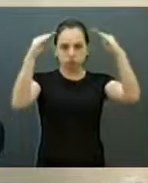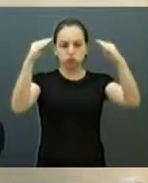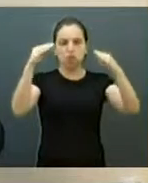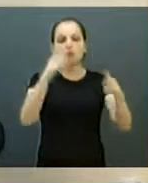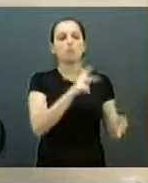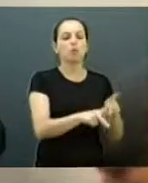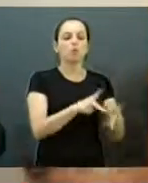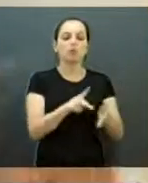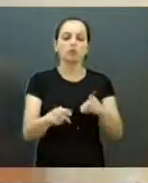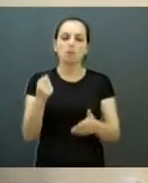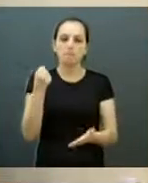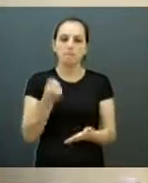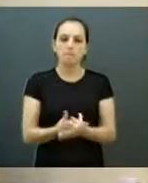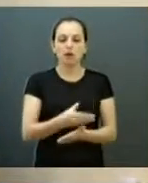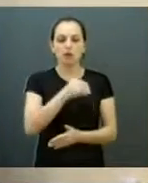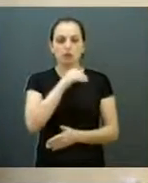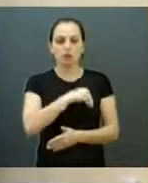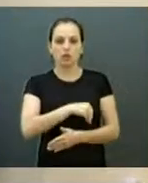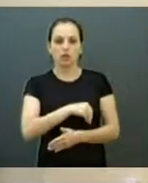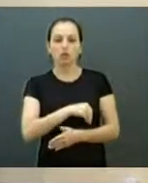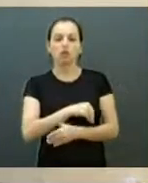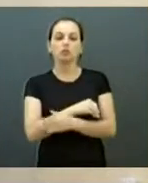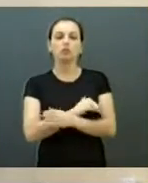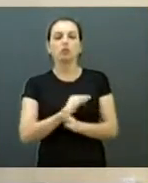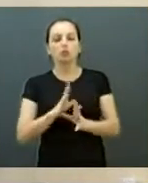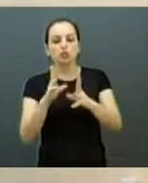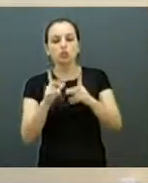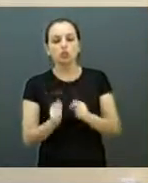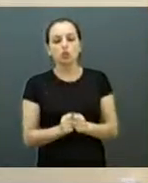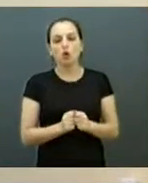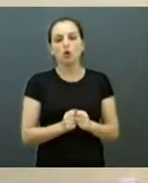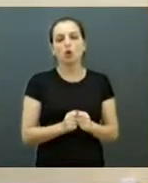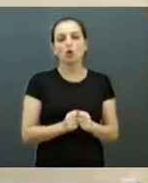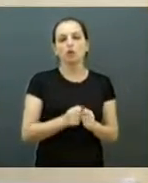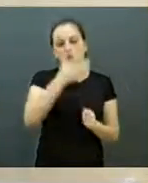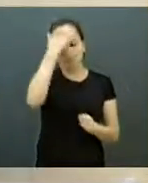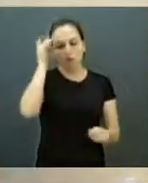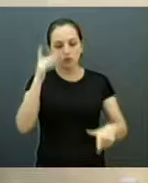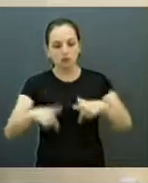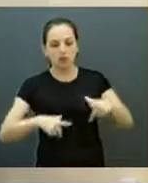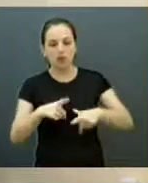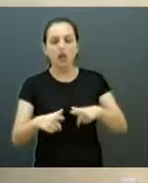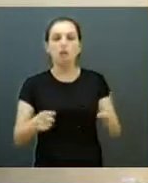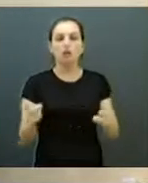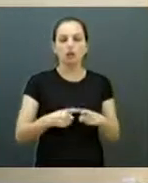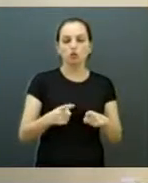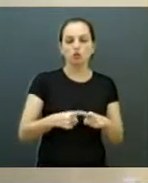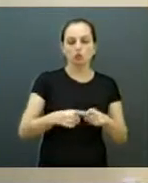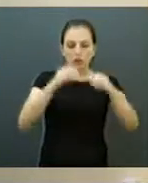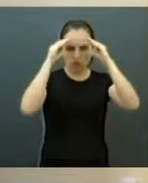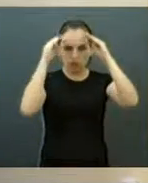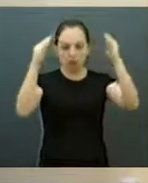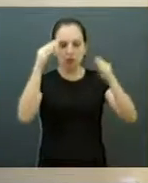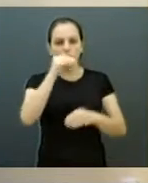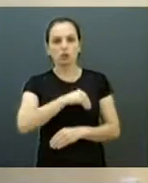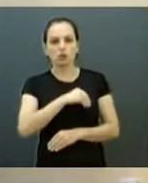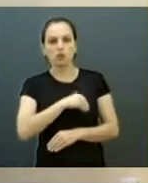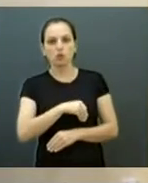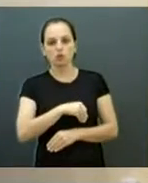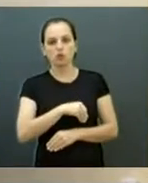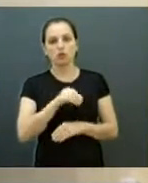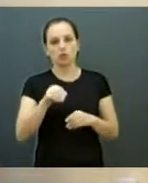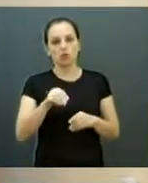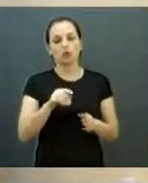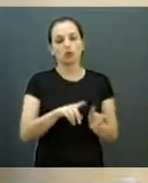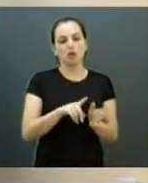povo que paga o salário de todo servidor e paga o salário do médico ele tem que respeitar o que ele ganha por isso é muito pouco a